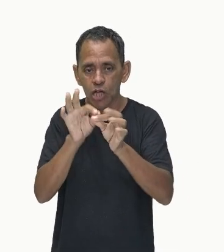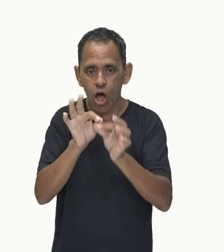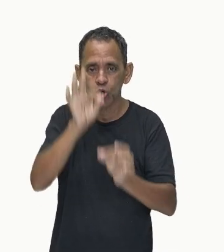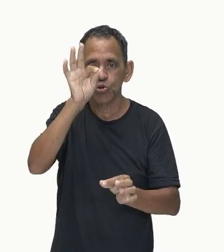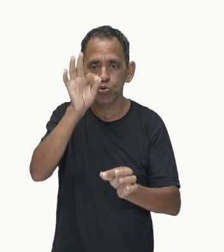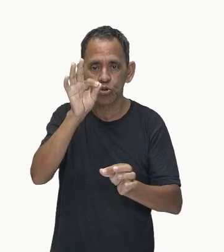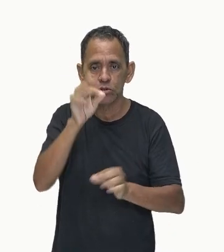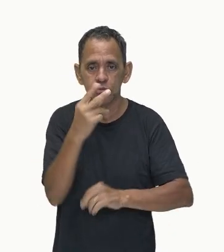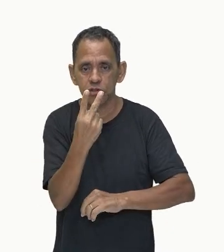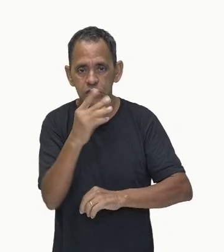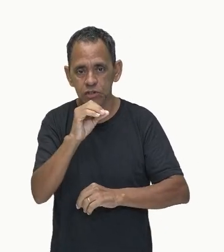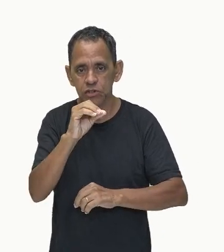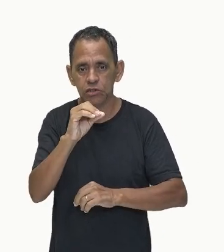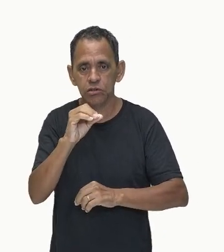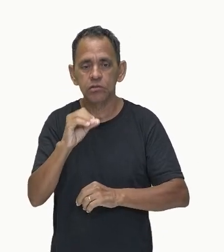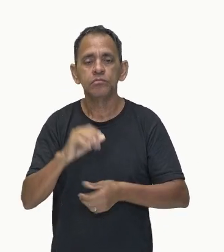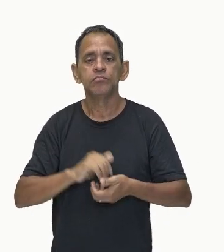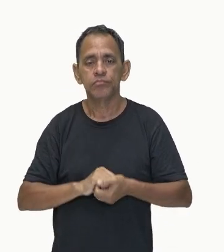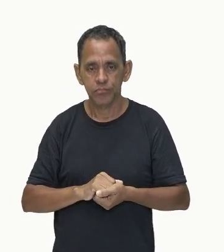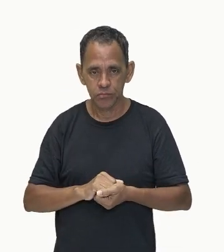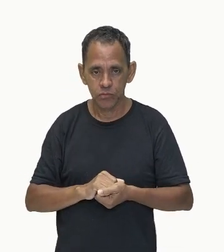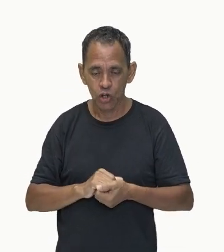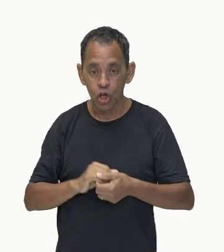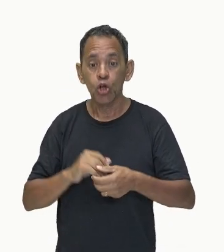dividir o resultado por 2.